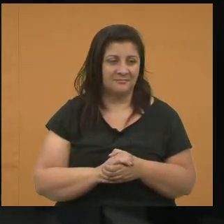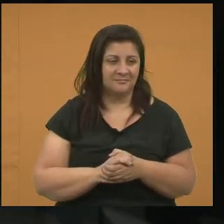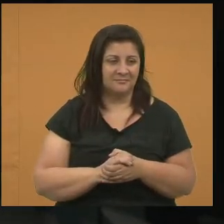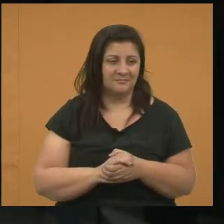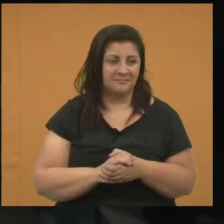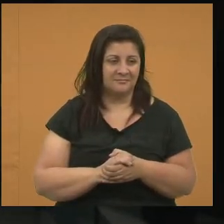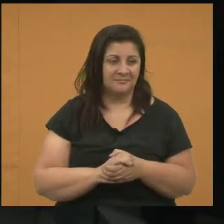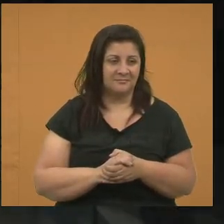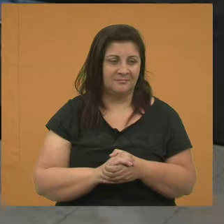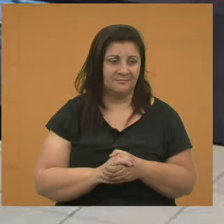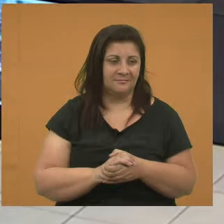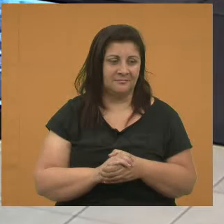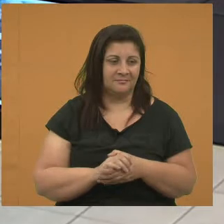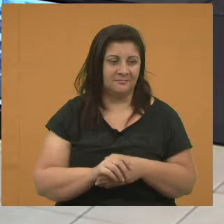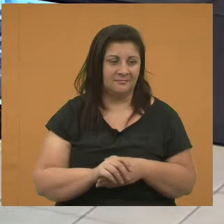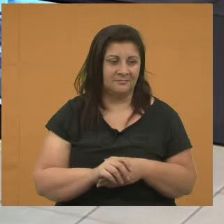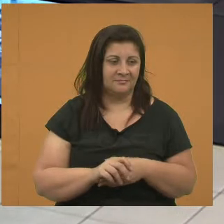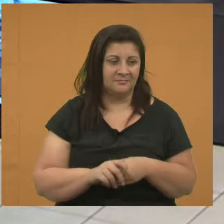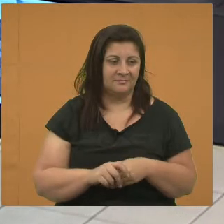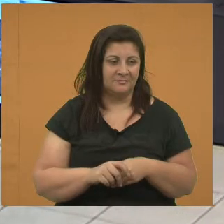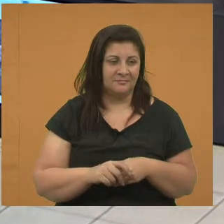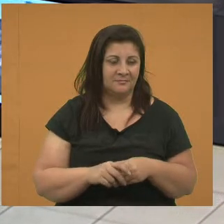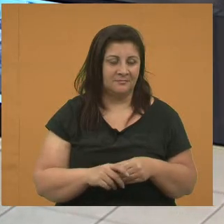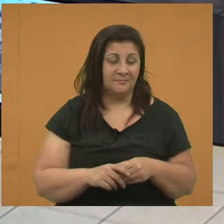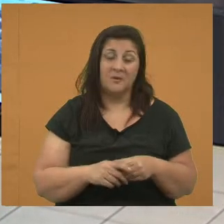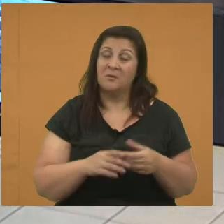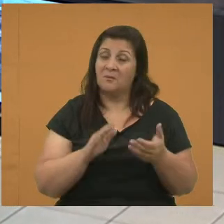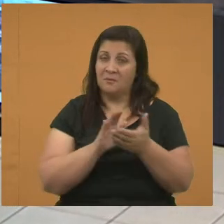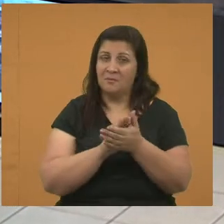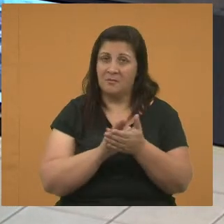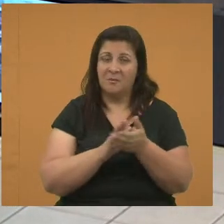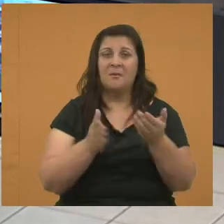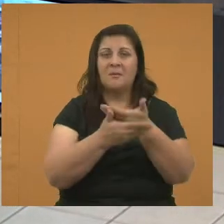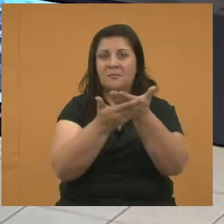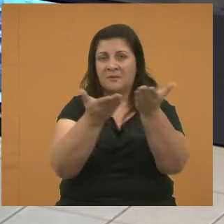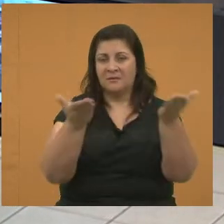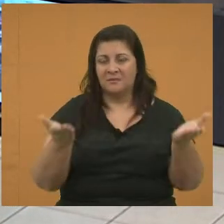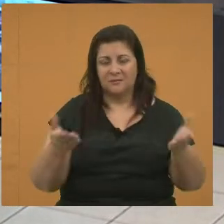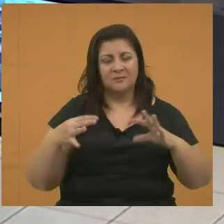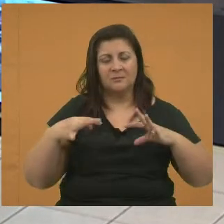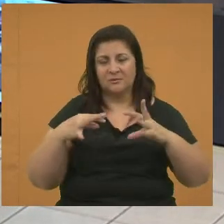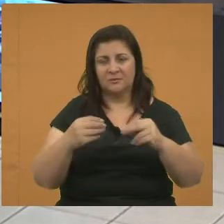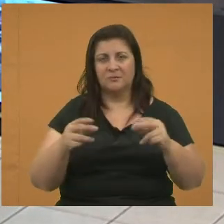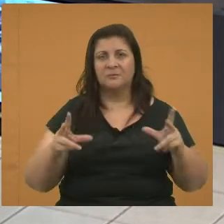Então, com essa salva de palmas que é oferecida a ela, todos vocês merecem